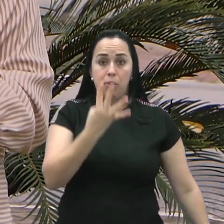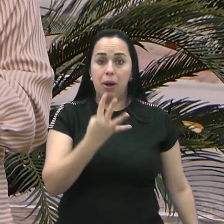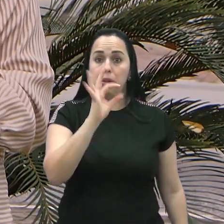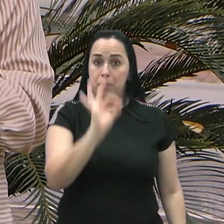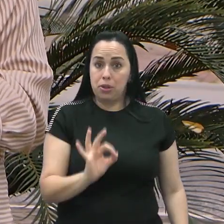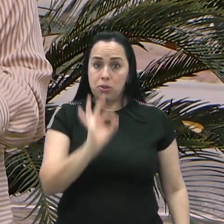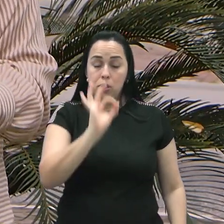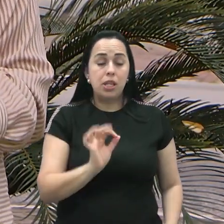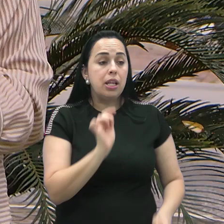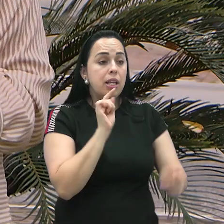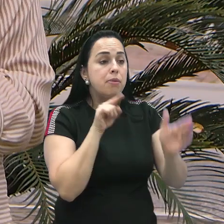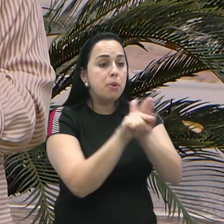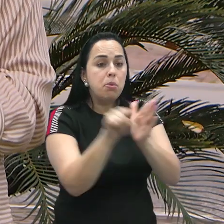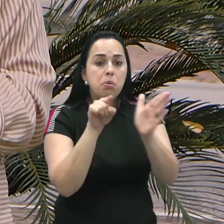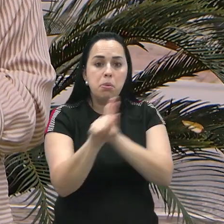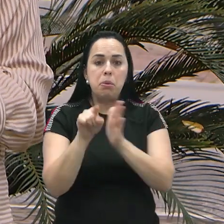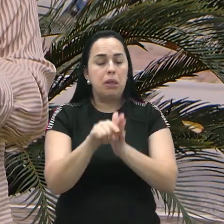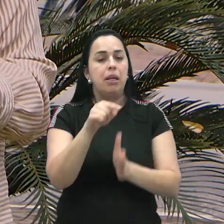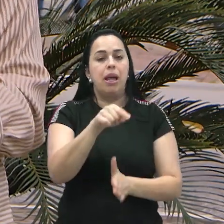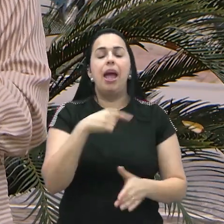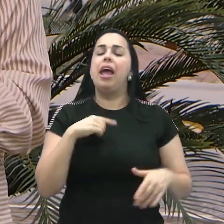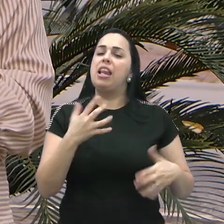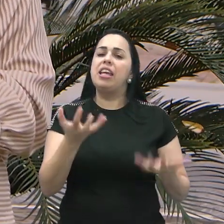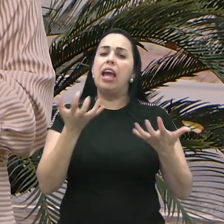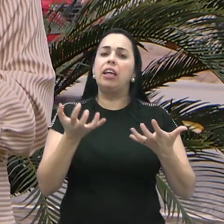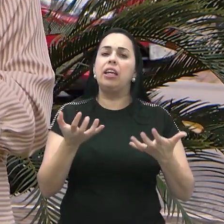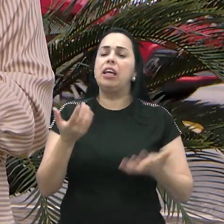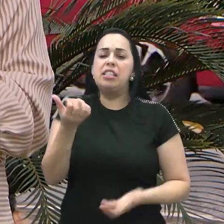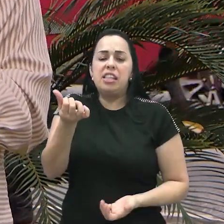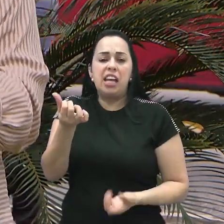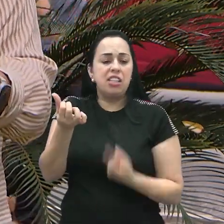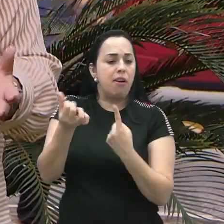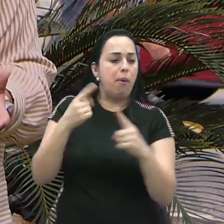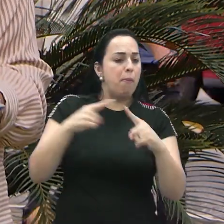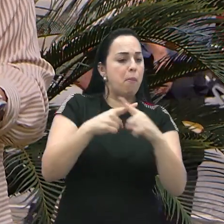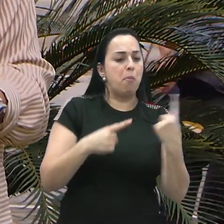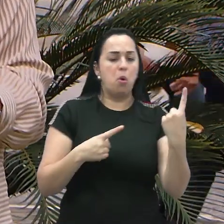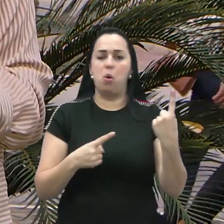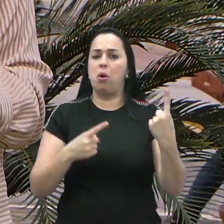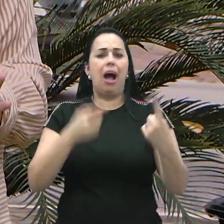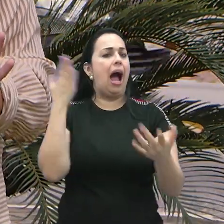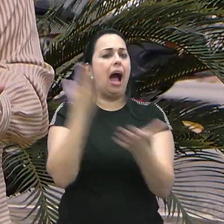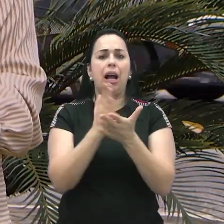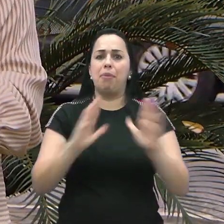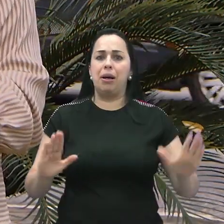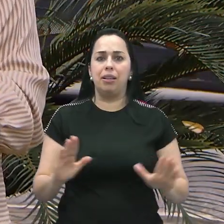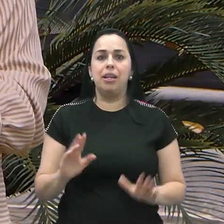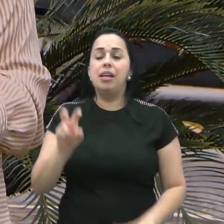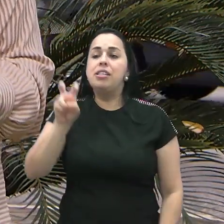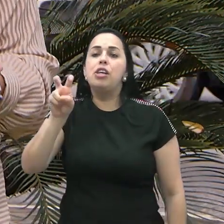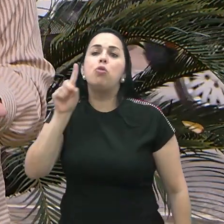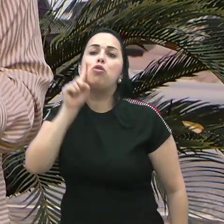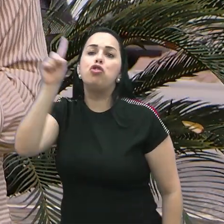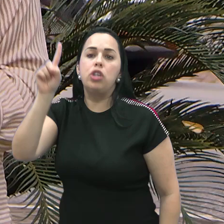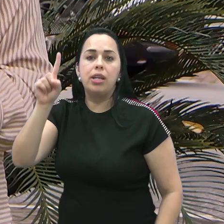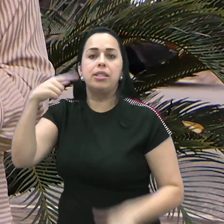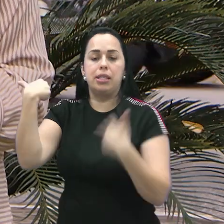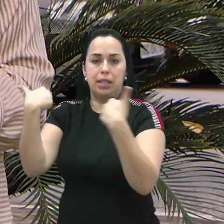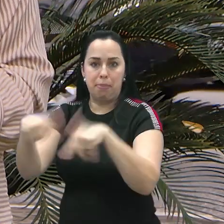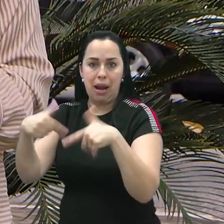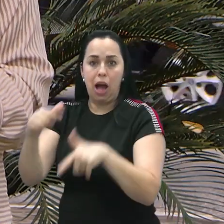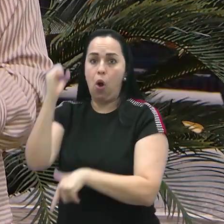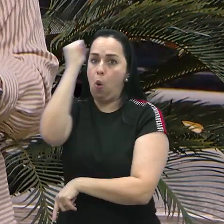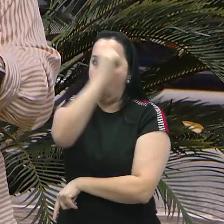dos entrevistados defendem o fim da escala 6x1 no país. Os trabalhadores preferem uma escala de 5 dias com 8